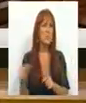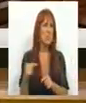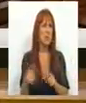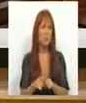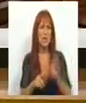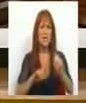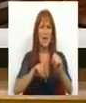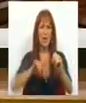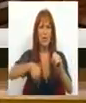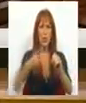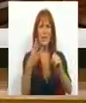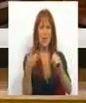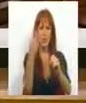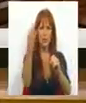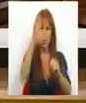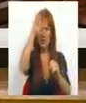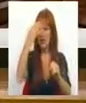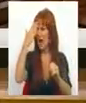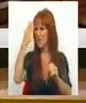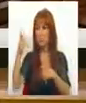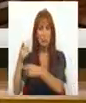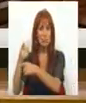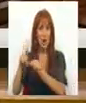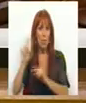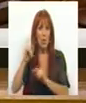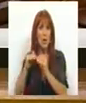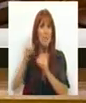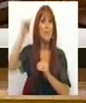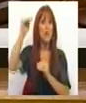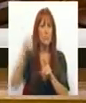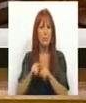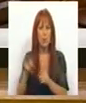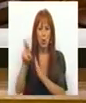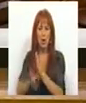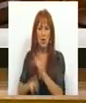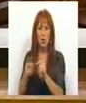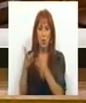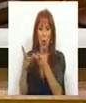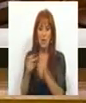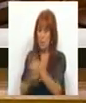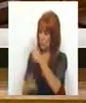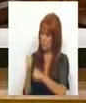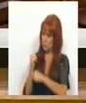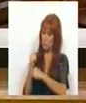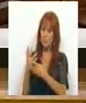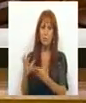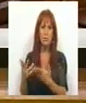menos 0,3%. O Governo estimou em valor superior no relatório do orçamento